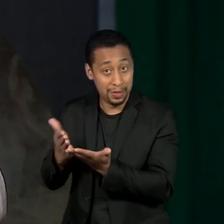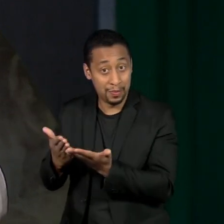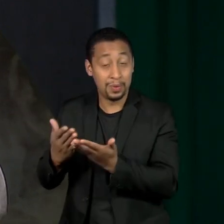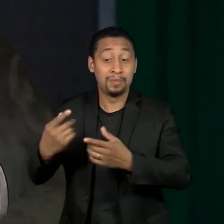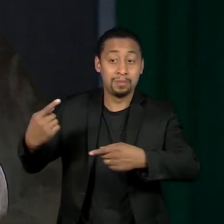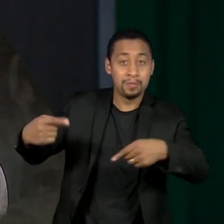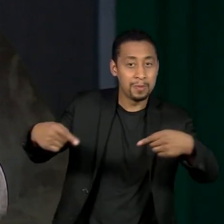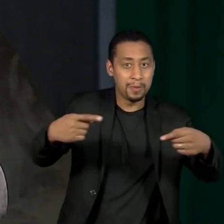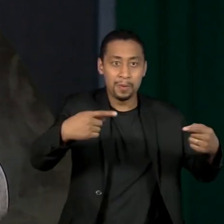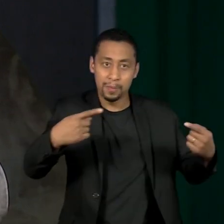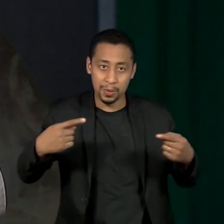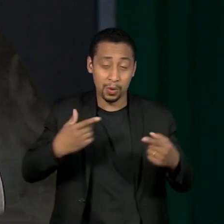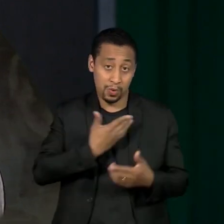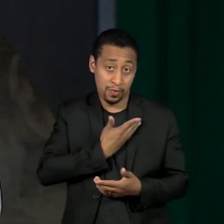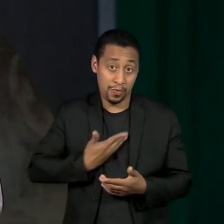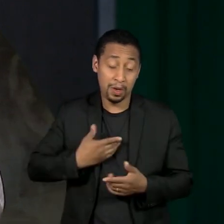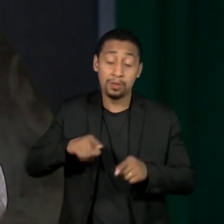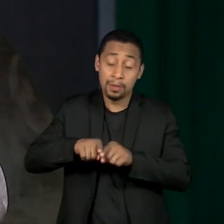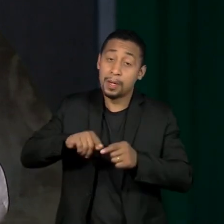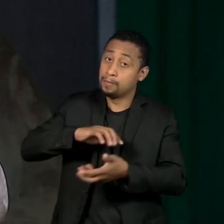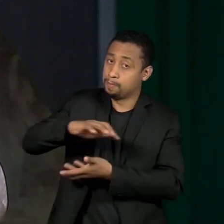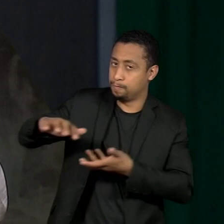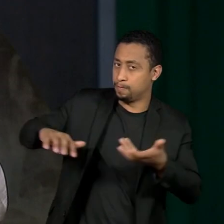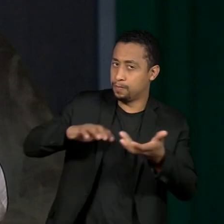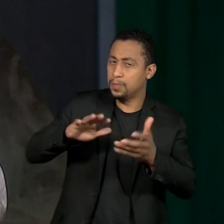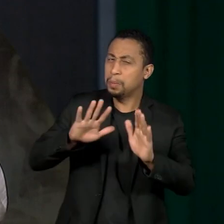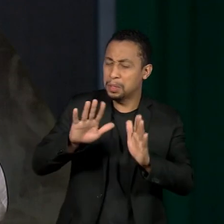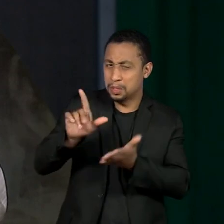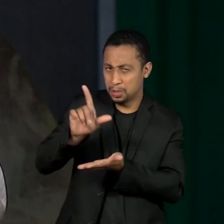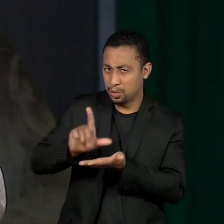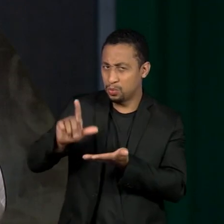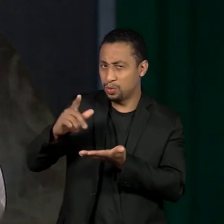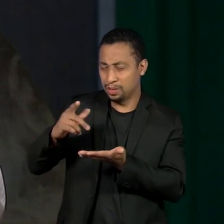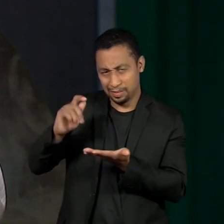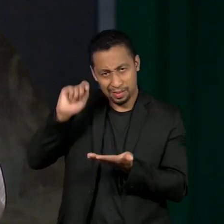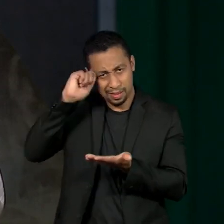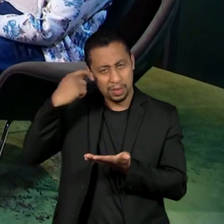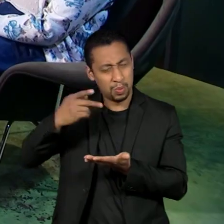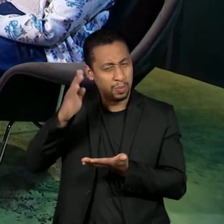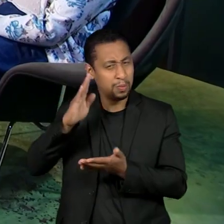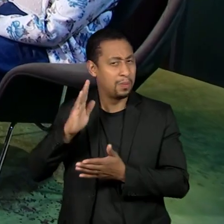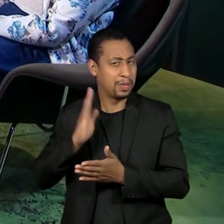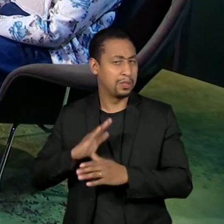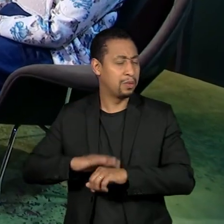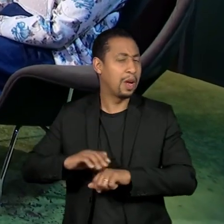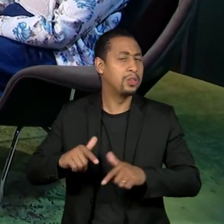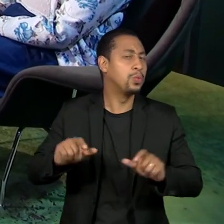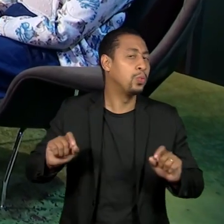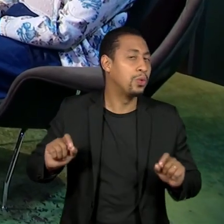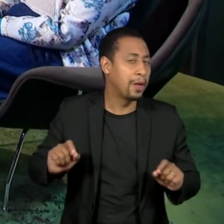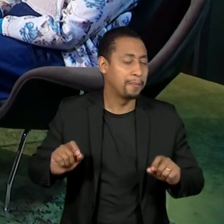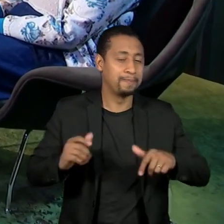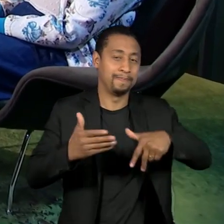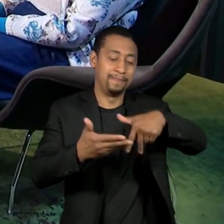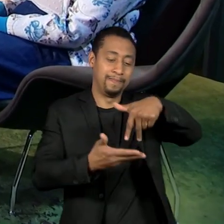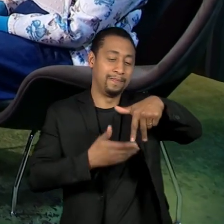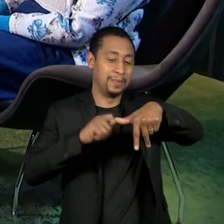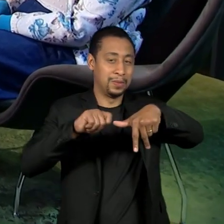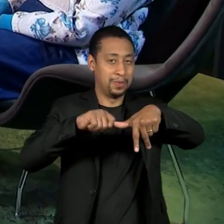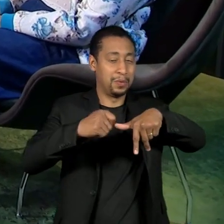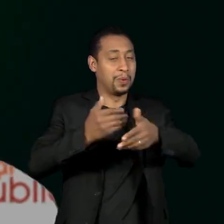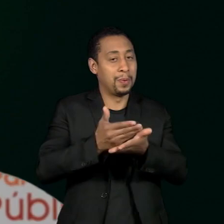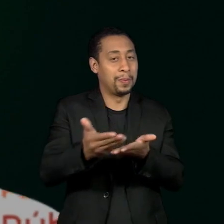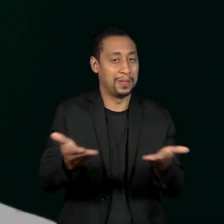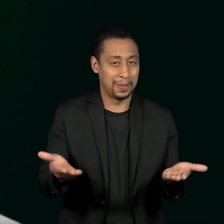uma revolução. Será que esse é o papel da literatura negra no país? Começa agora mais um programa Negros em